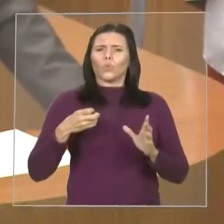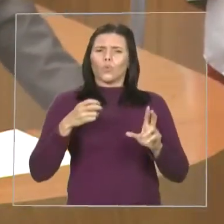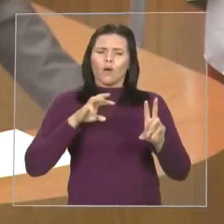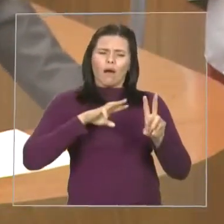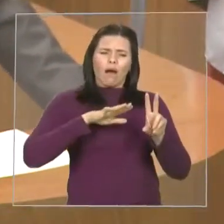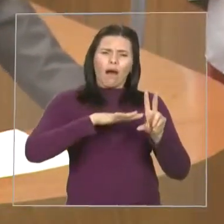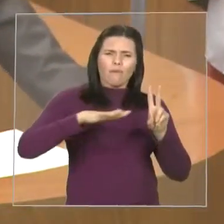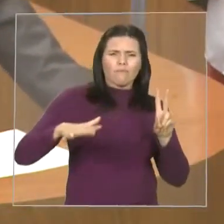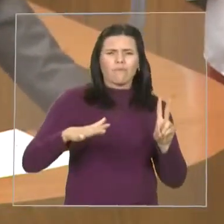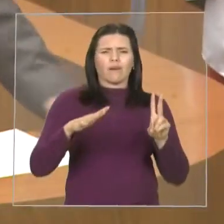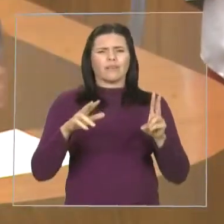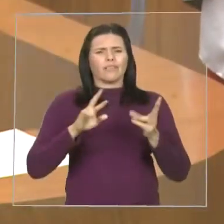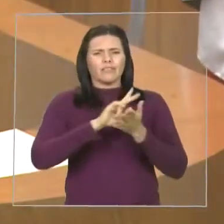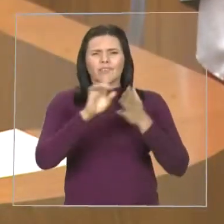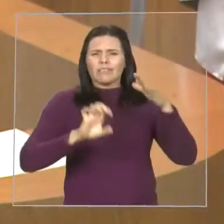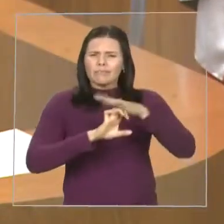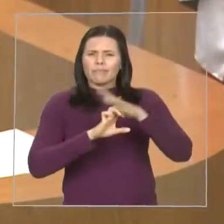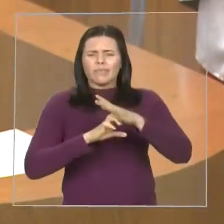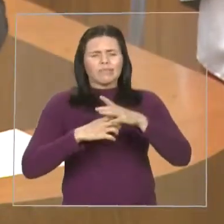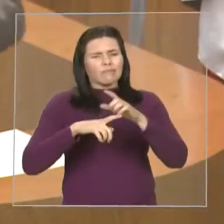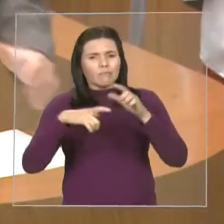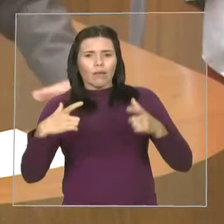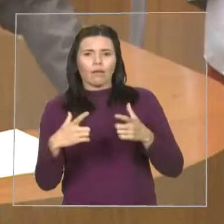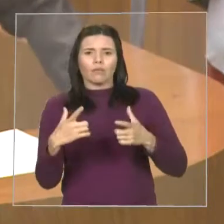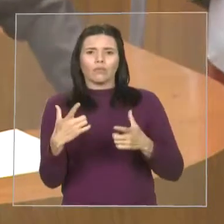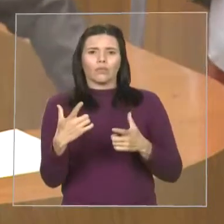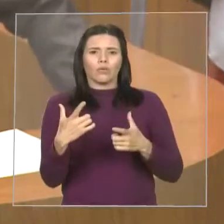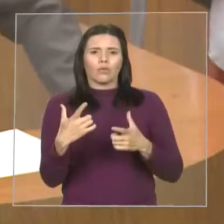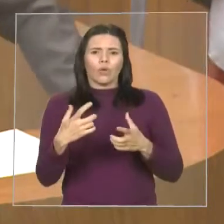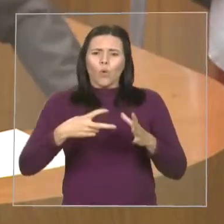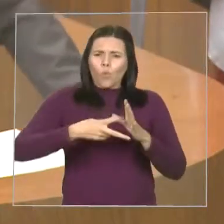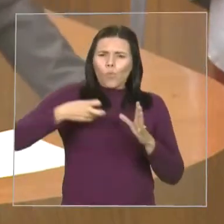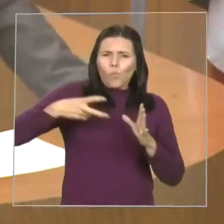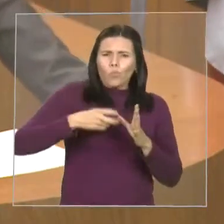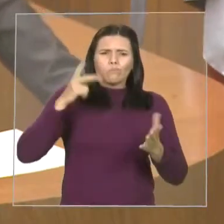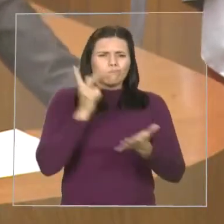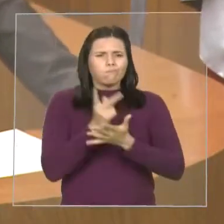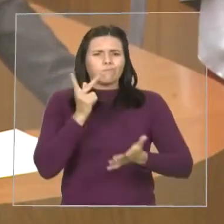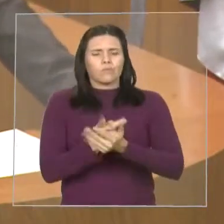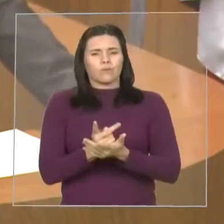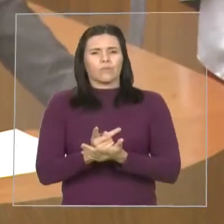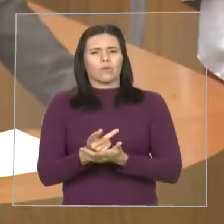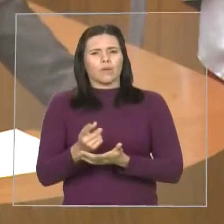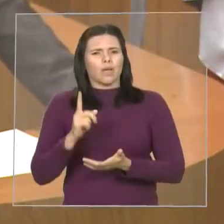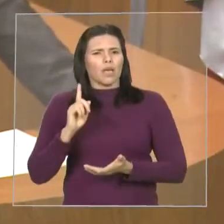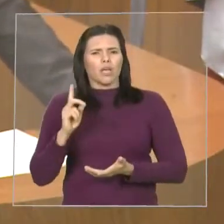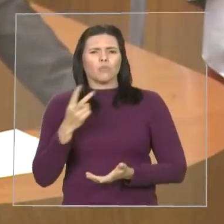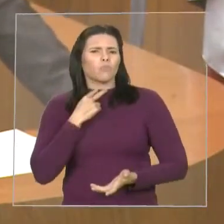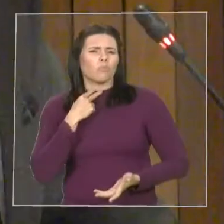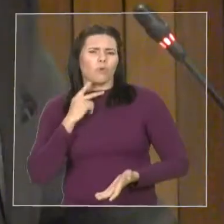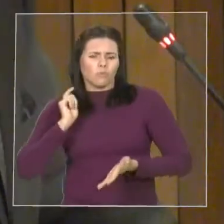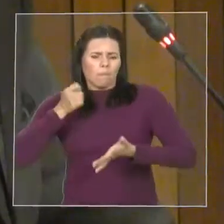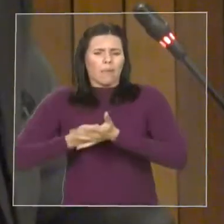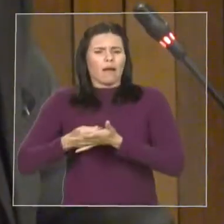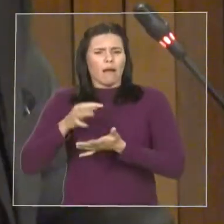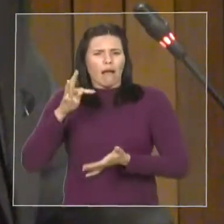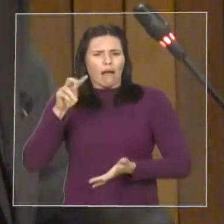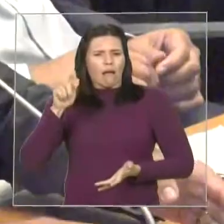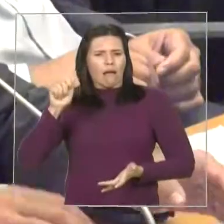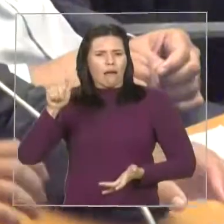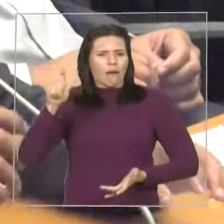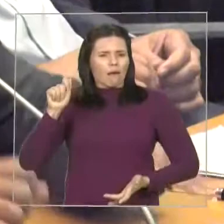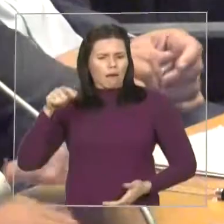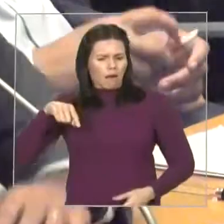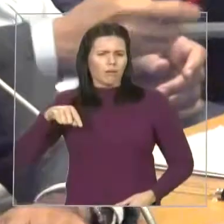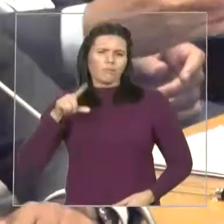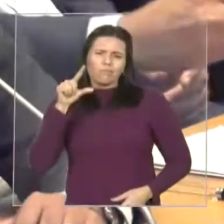Deputado Adilazo. Quero parabenizar Vossa Excelência e me solidarizar com Vossa Excelência, que realmente é de se entristecer.